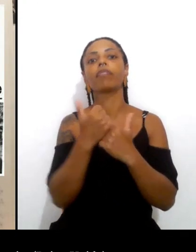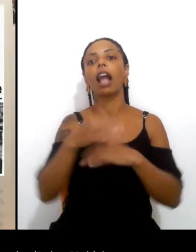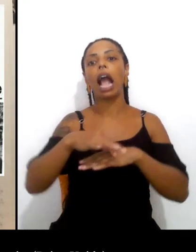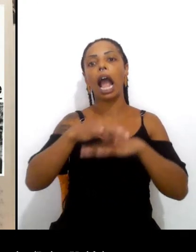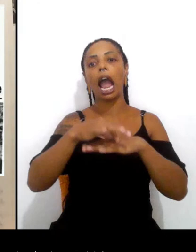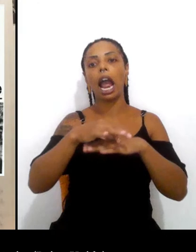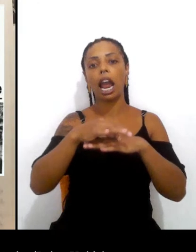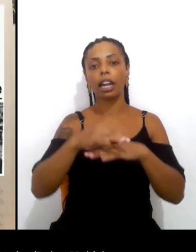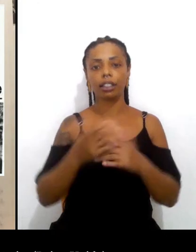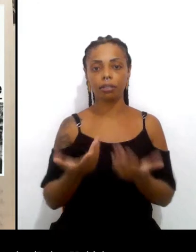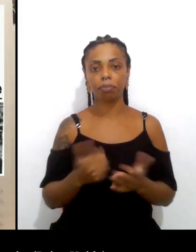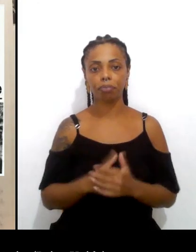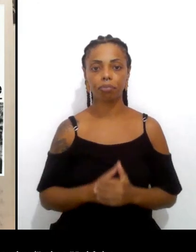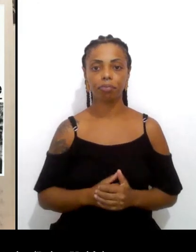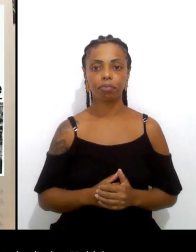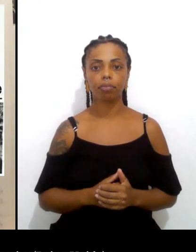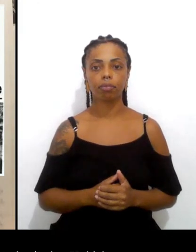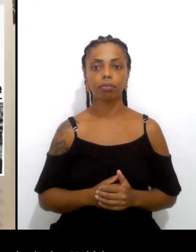e